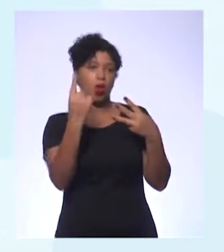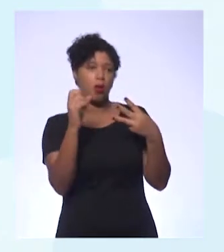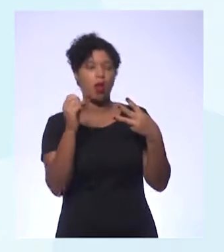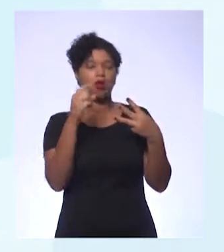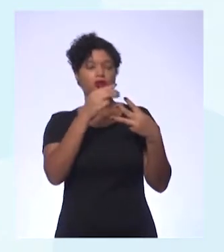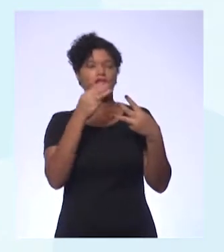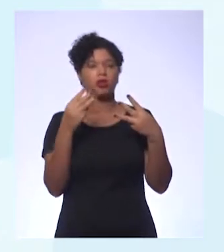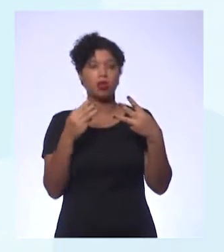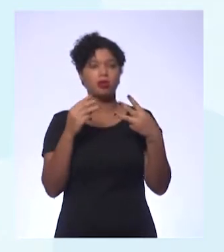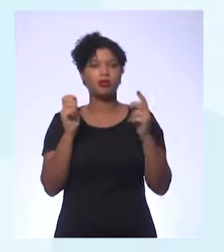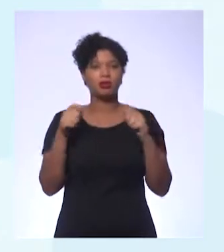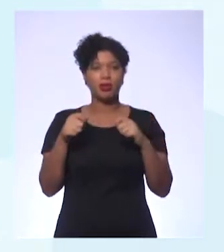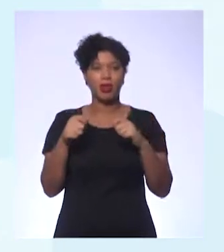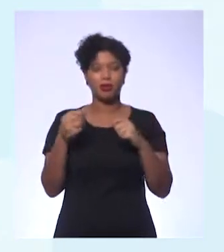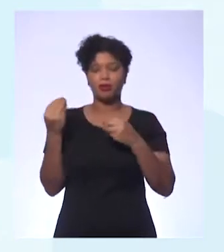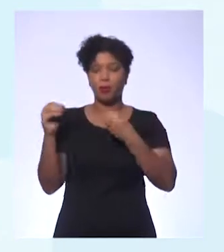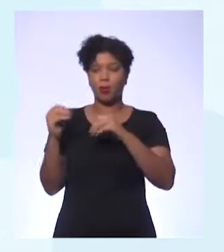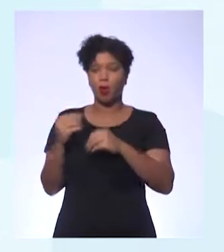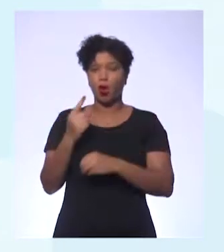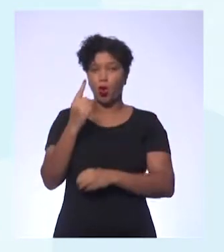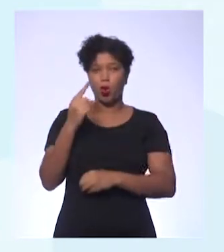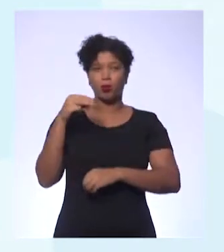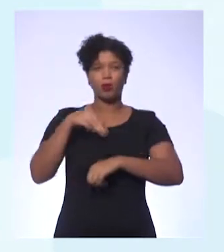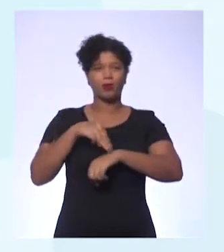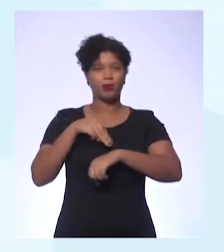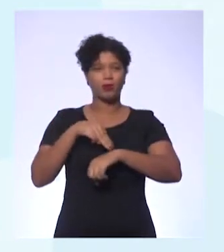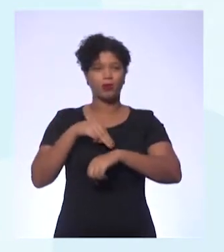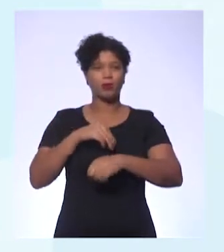tempo, não tem problema. 1 minuto.